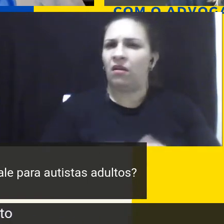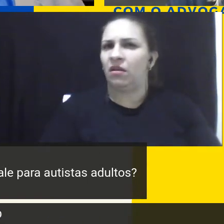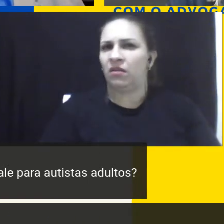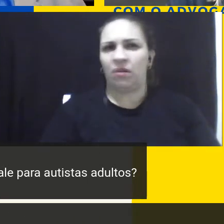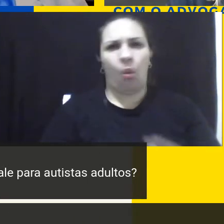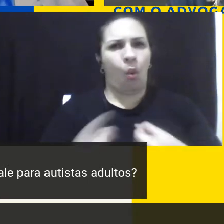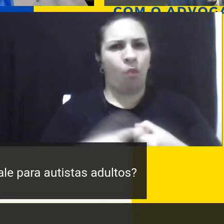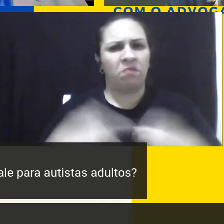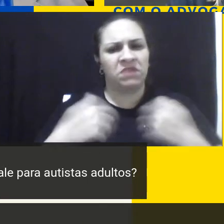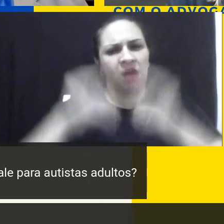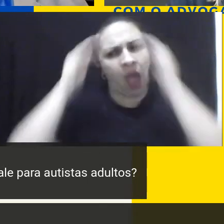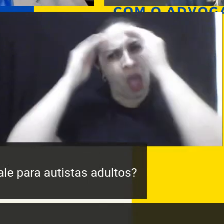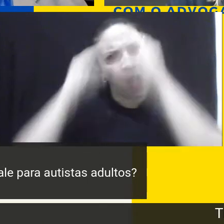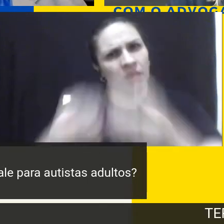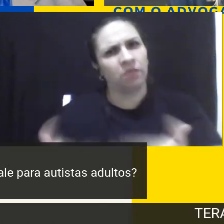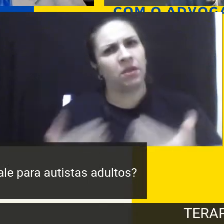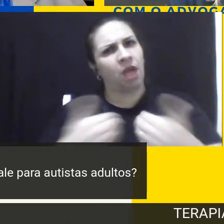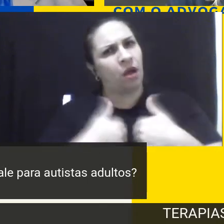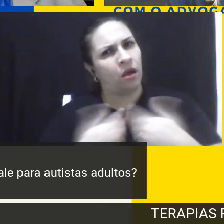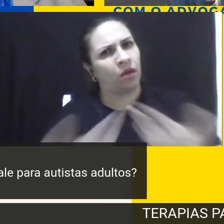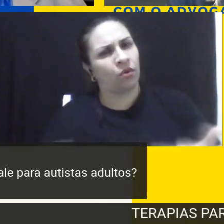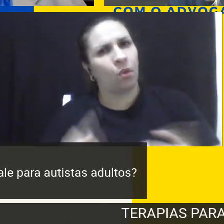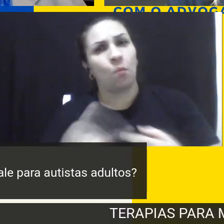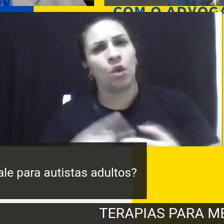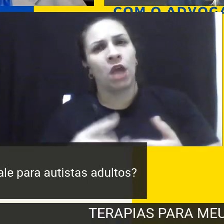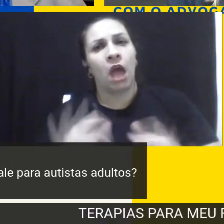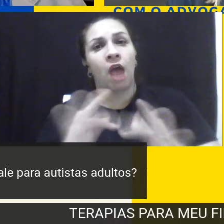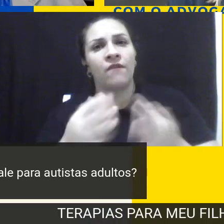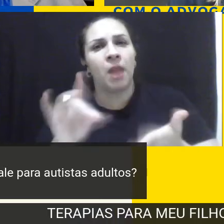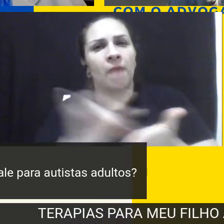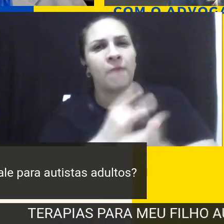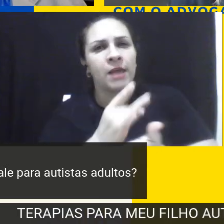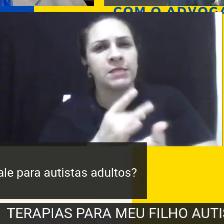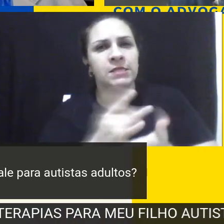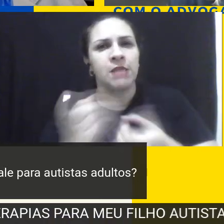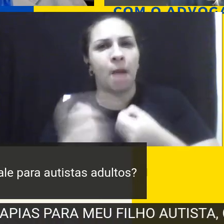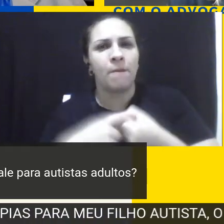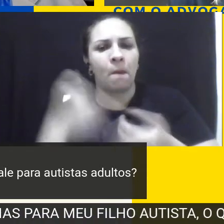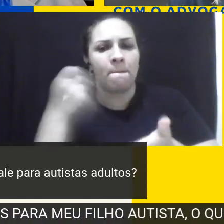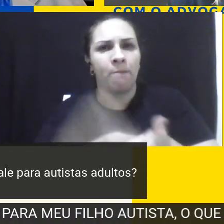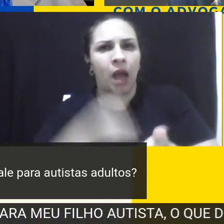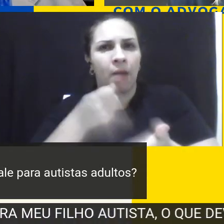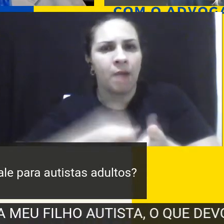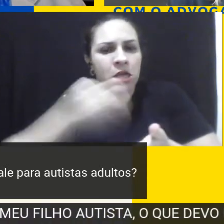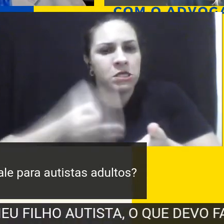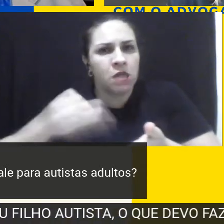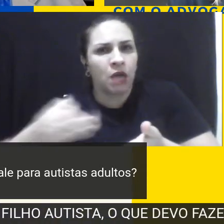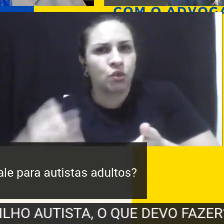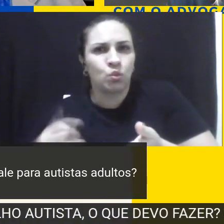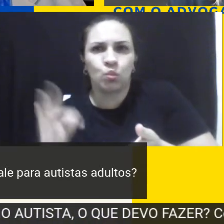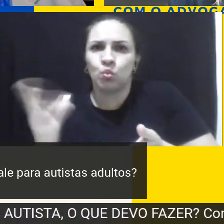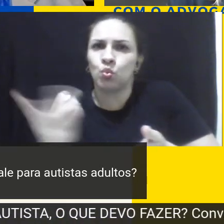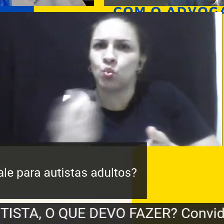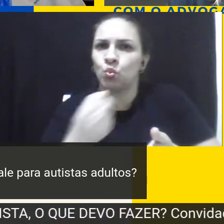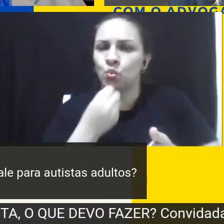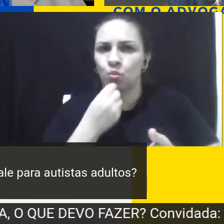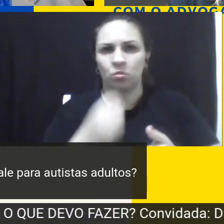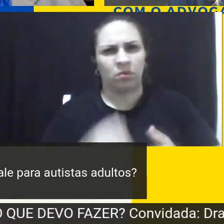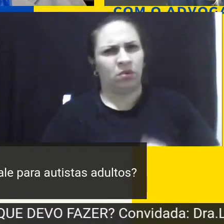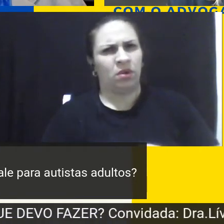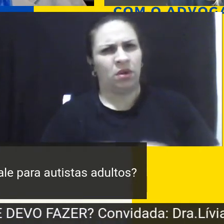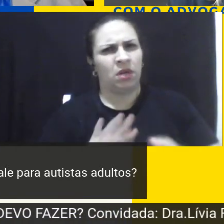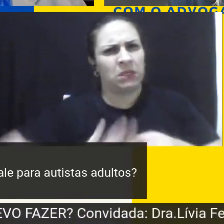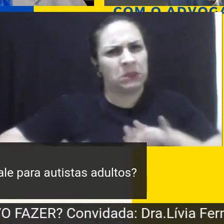A partir do momento que a família assina um plano de saúde e paga mensalmente, é para ter todos os tratamentos, e não é daquela forma. Eu até